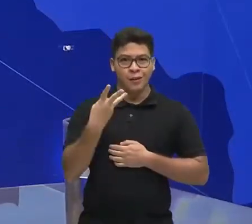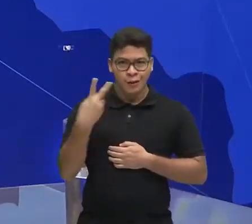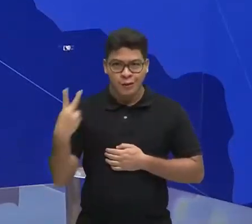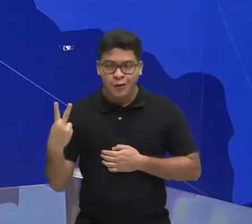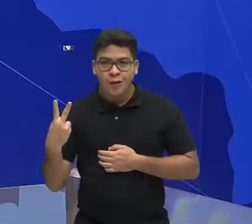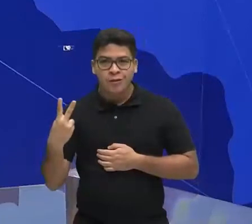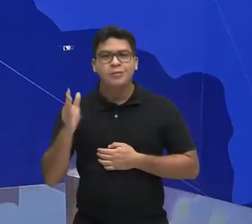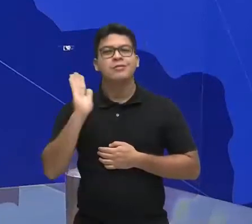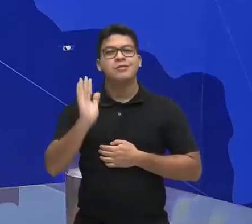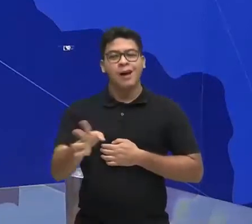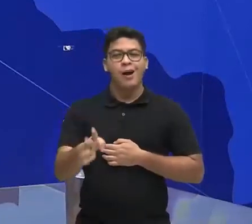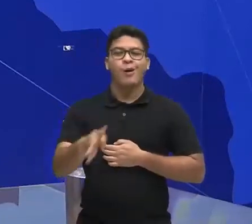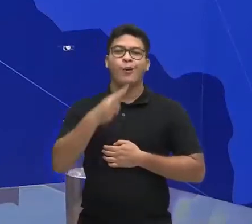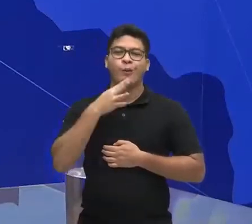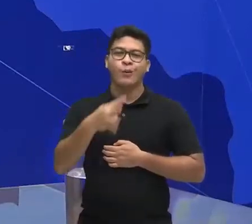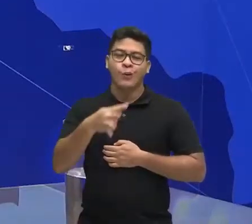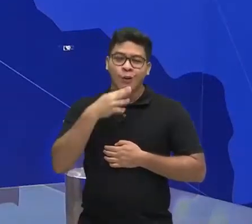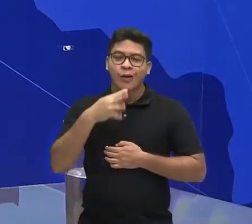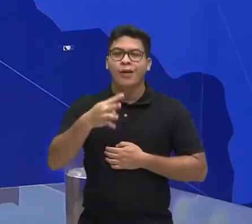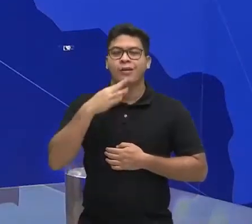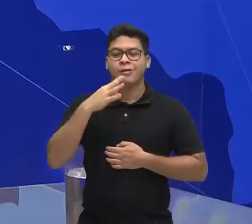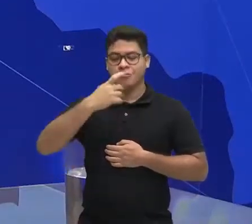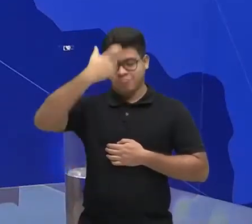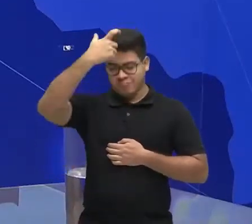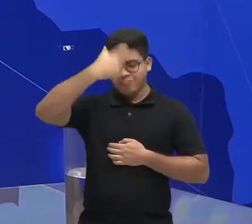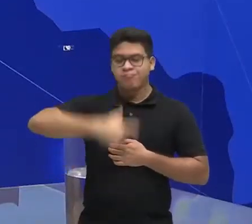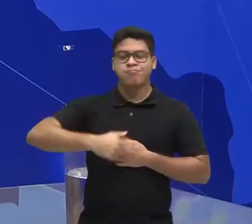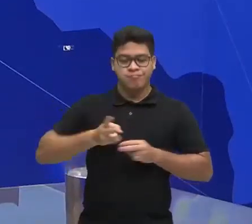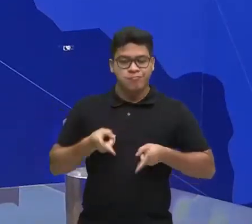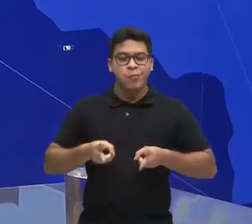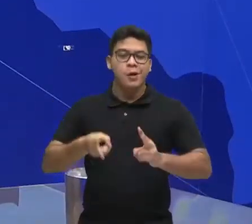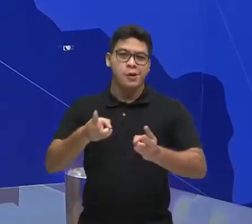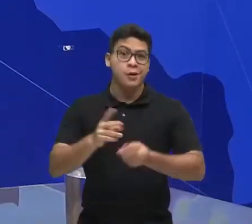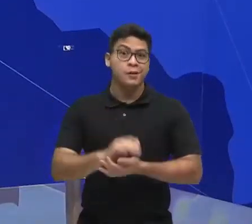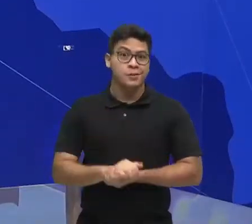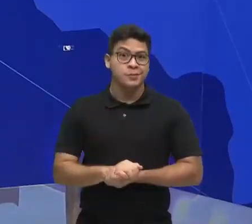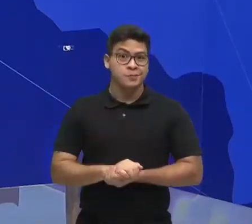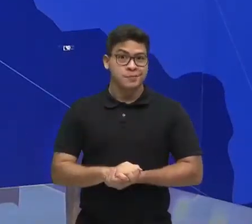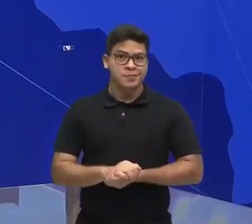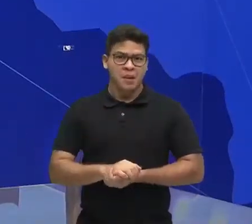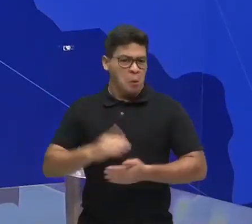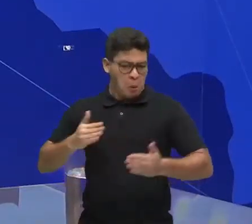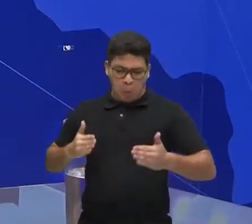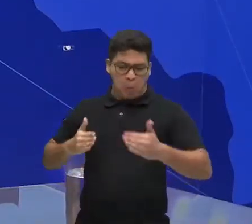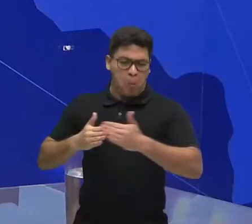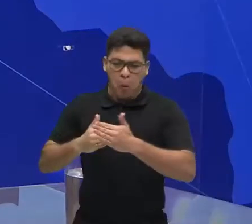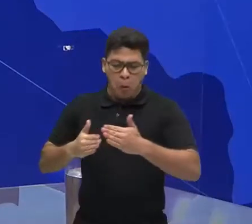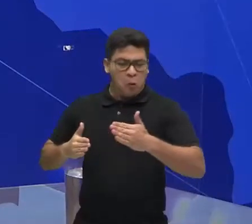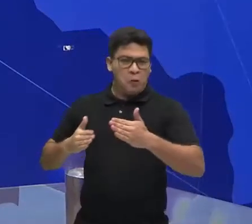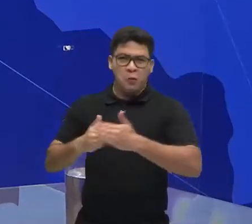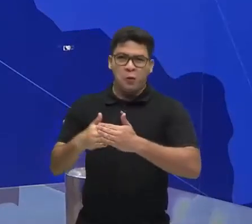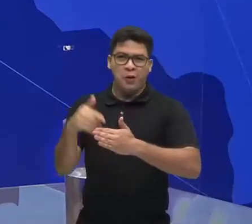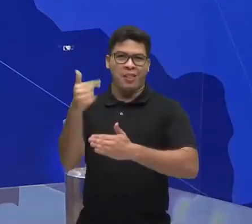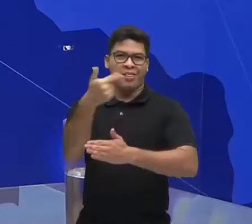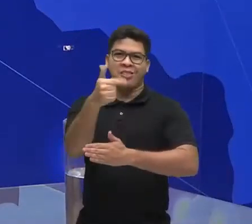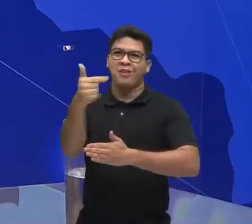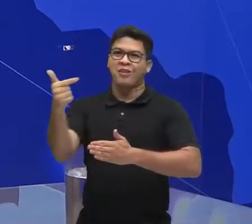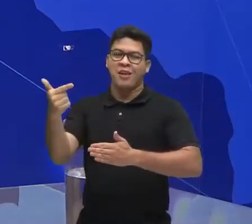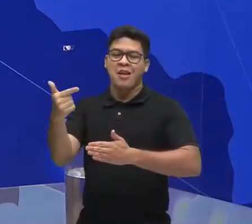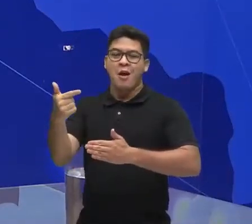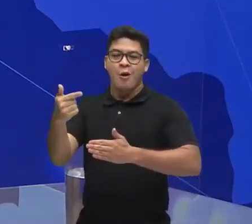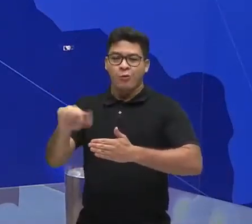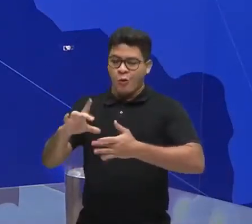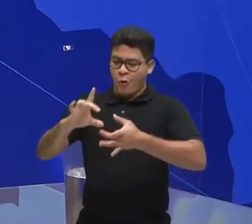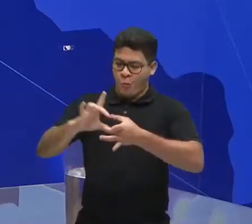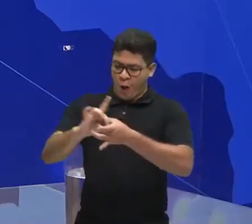2. Esse episódio pode ter sua importância, sim, mas ele não pode mais ser uma grade em mim, não pode mais ser uma corrente,